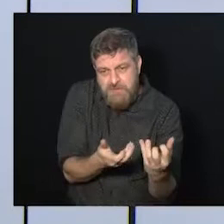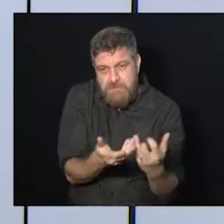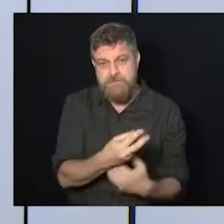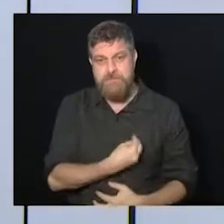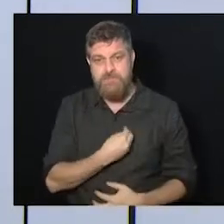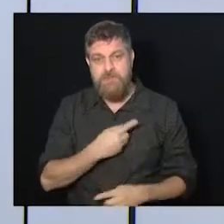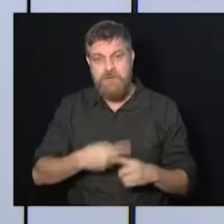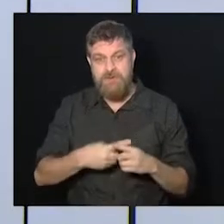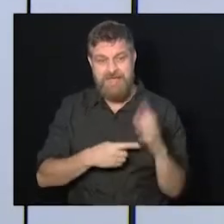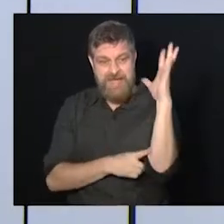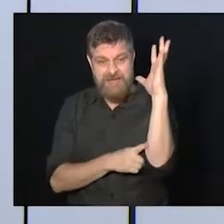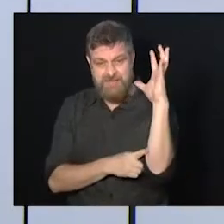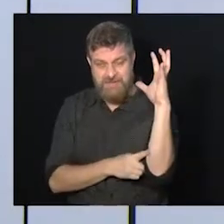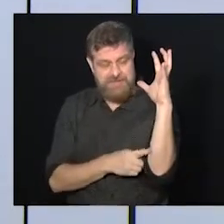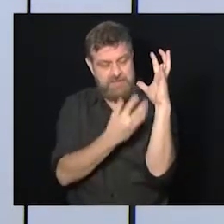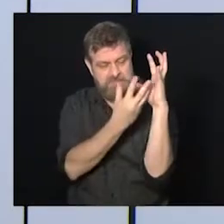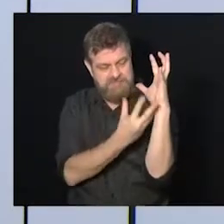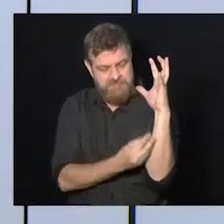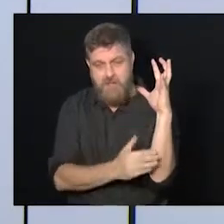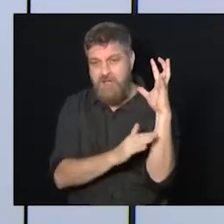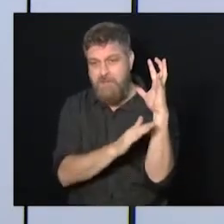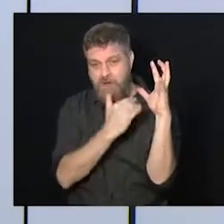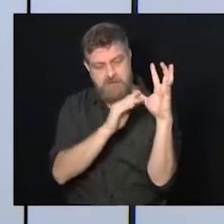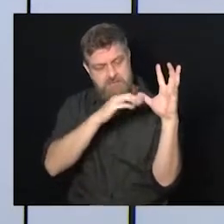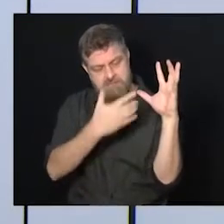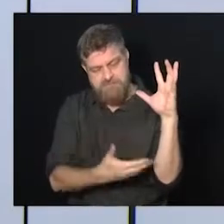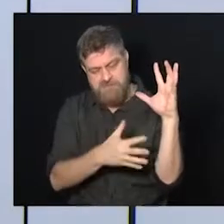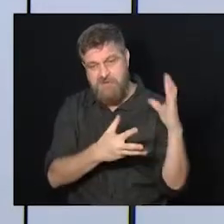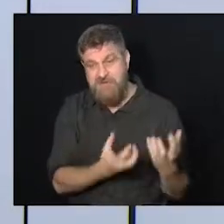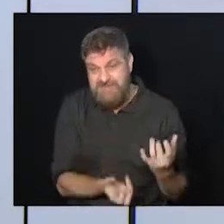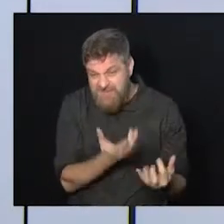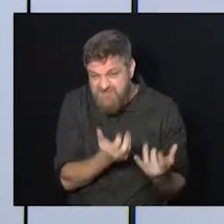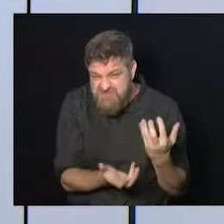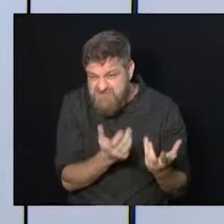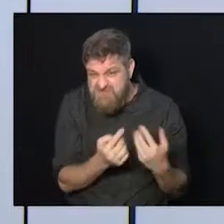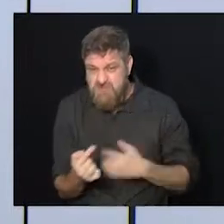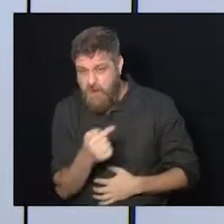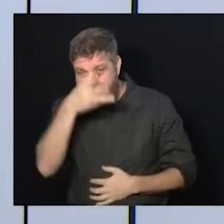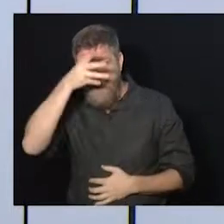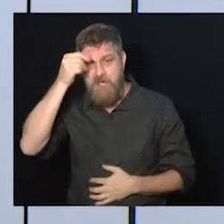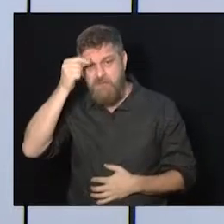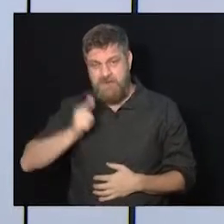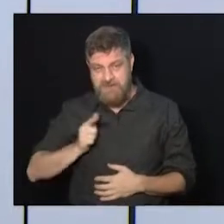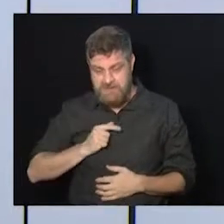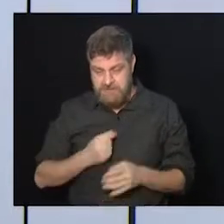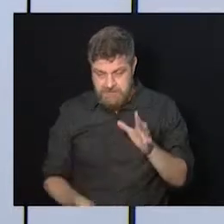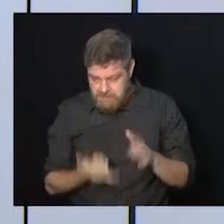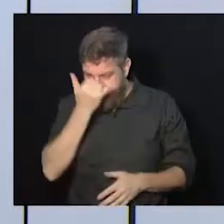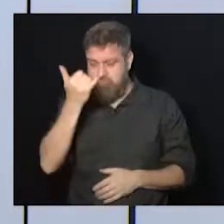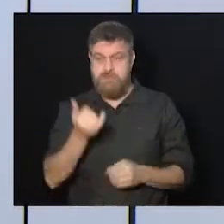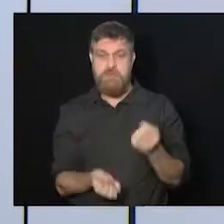da própria floresta. Então, se você coloca fogo na floresta, ou se esse fogo se instala por algum